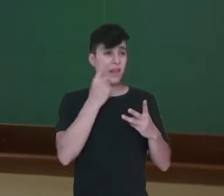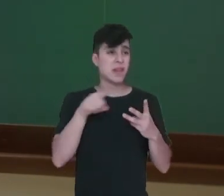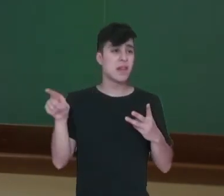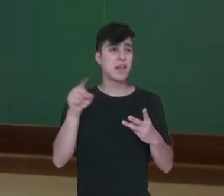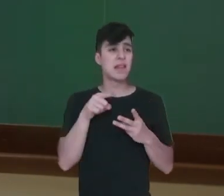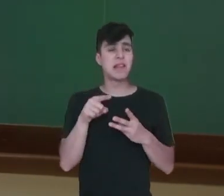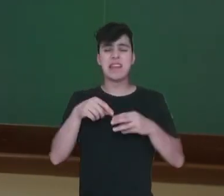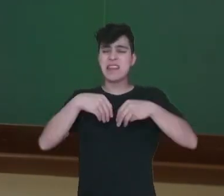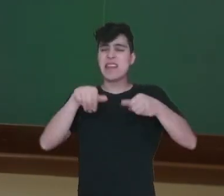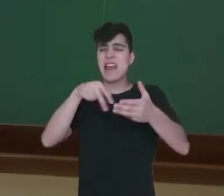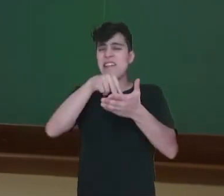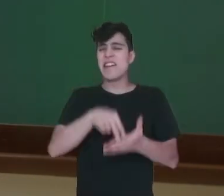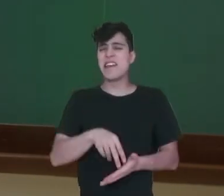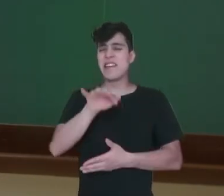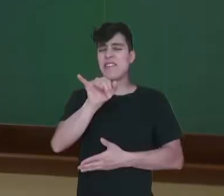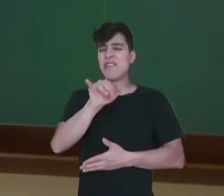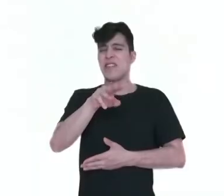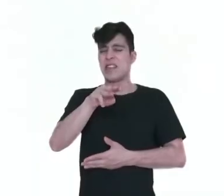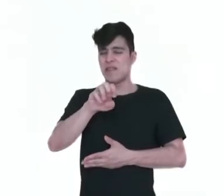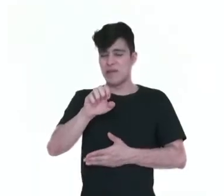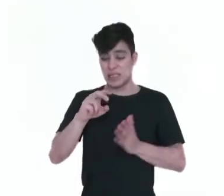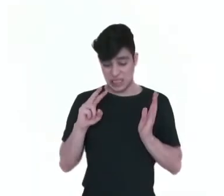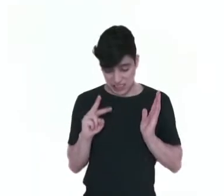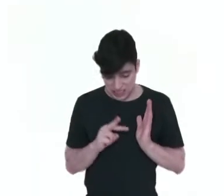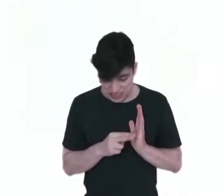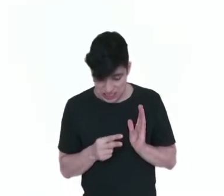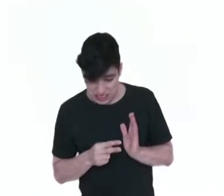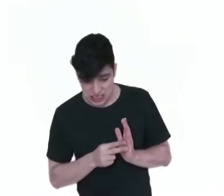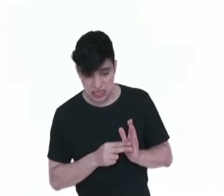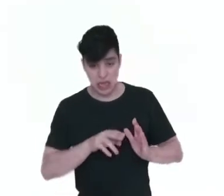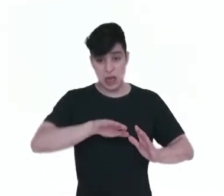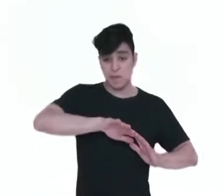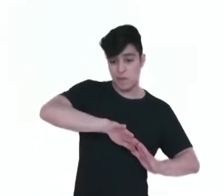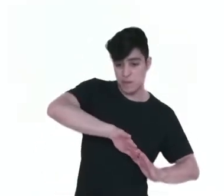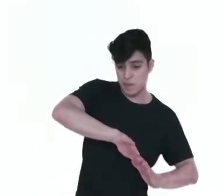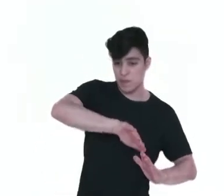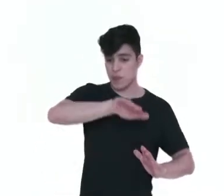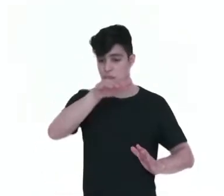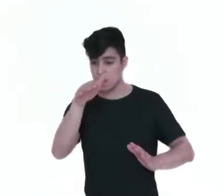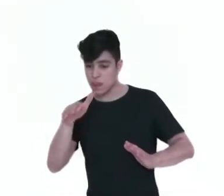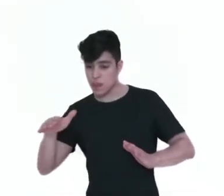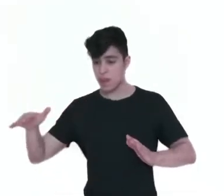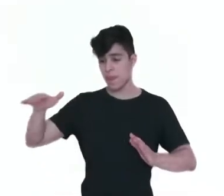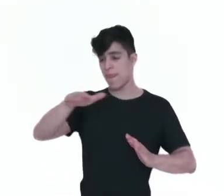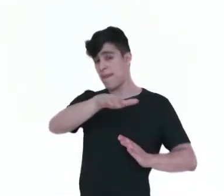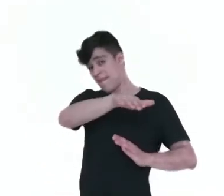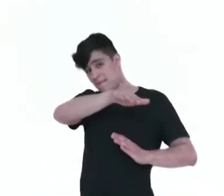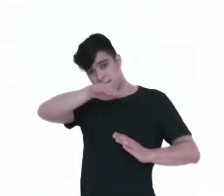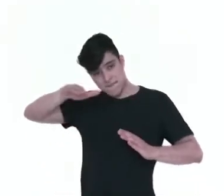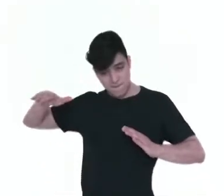terra firme, que correspondem à parte mais elevada do relevo. E por isso nós dizemos ali, com solo